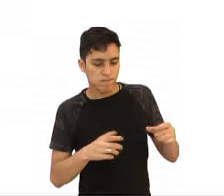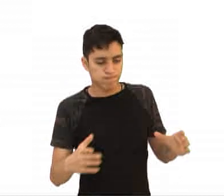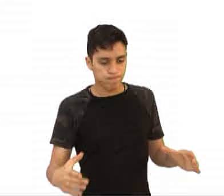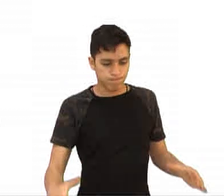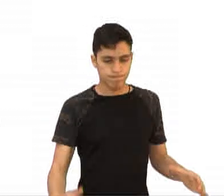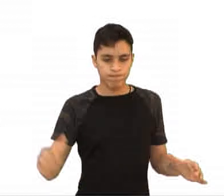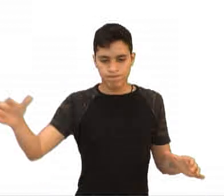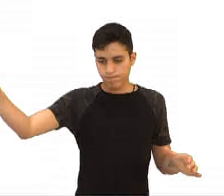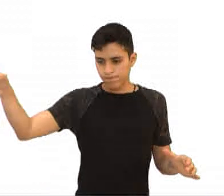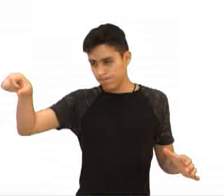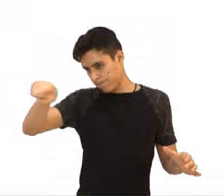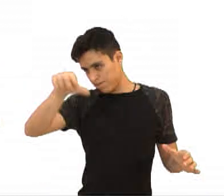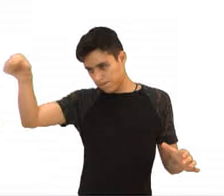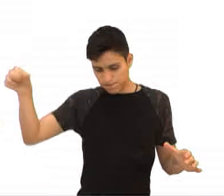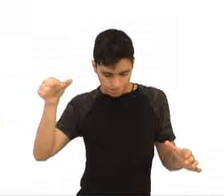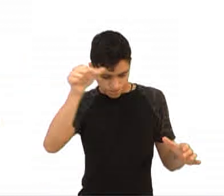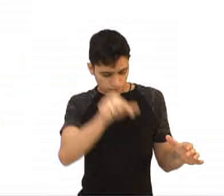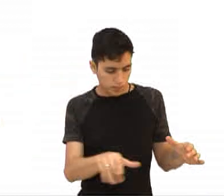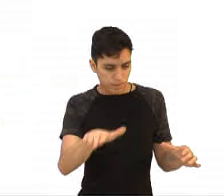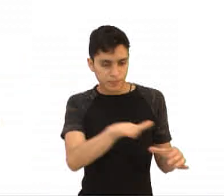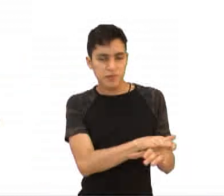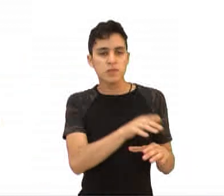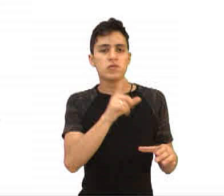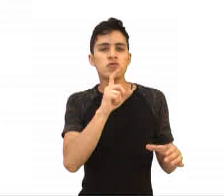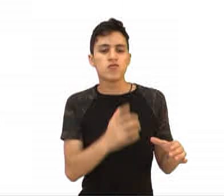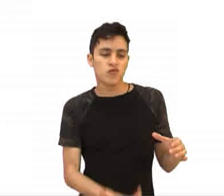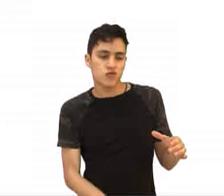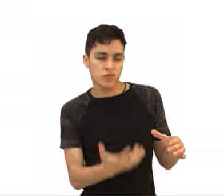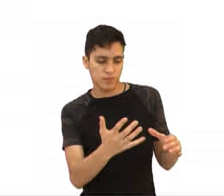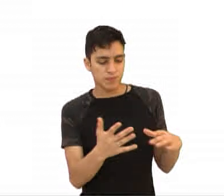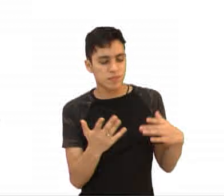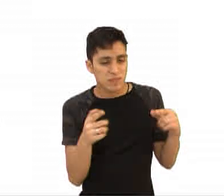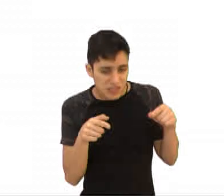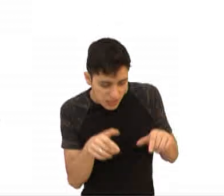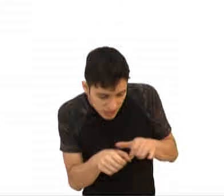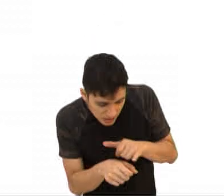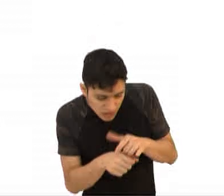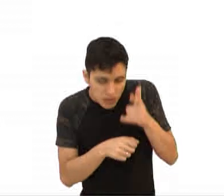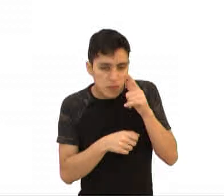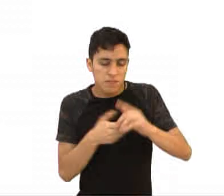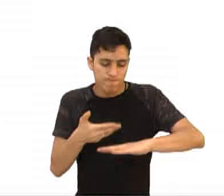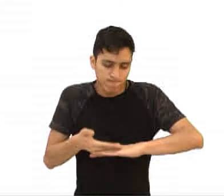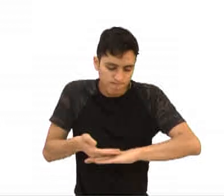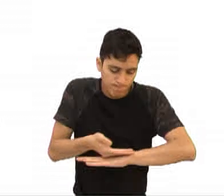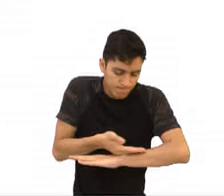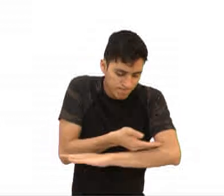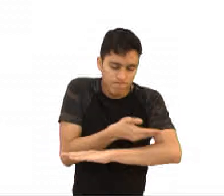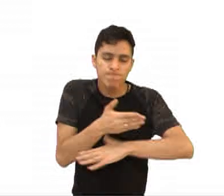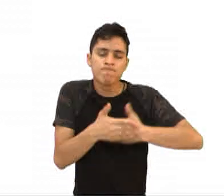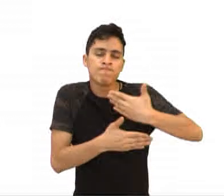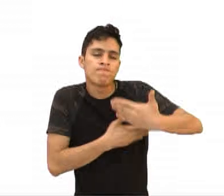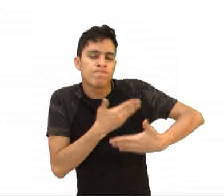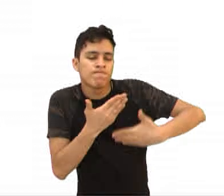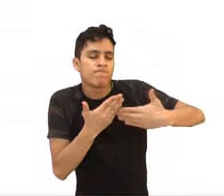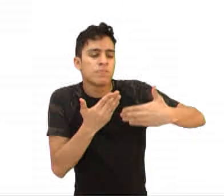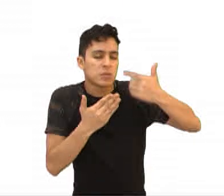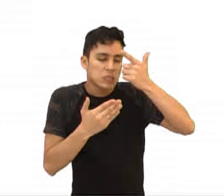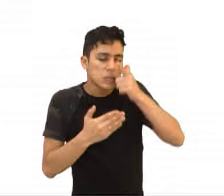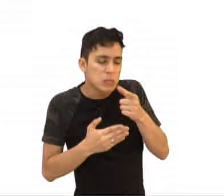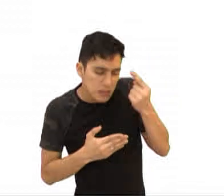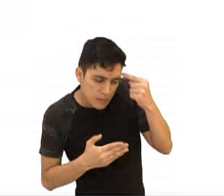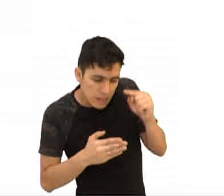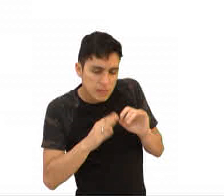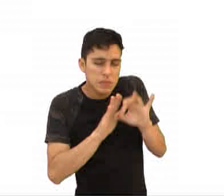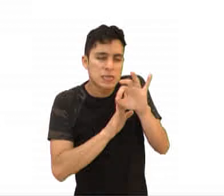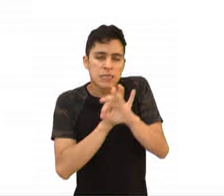líquido. Com essa amostra, conseguimos separar célula do tecido conjuntivo, o fibroblasto, que vai dar origem a outras células.